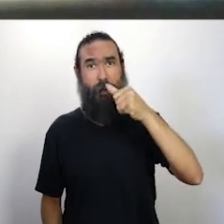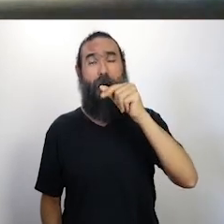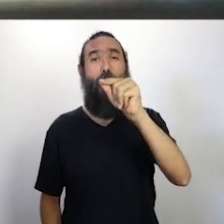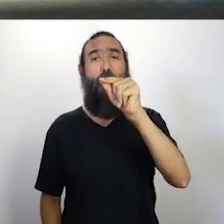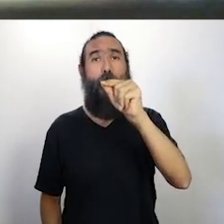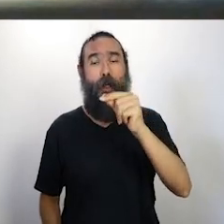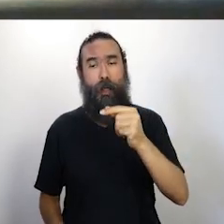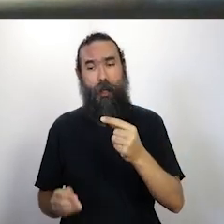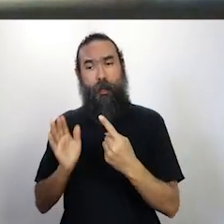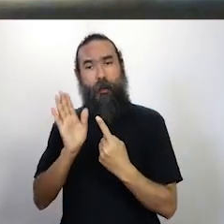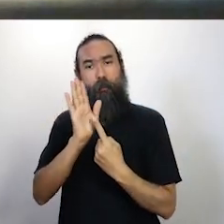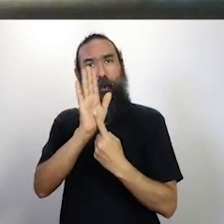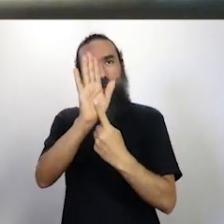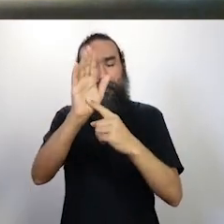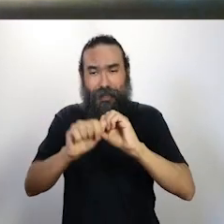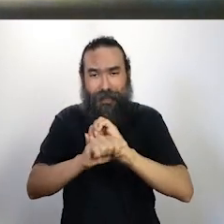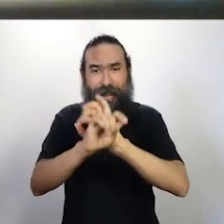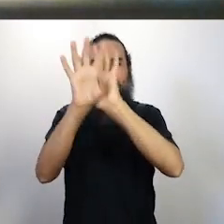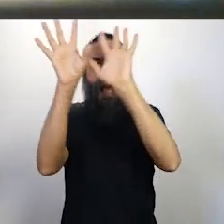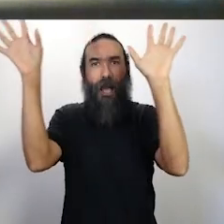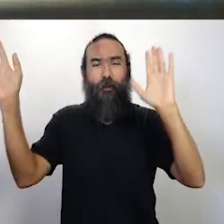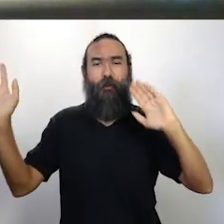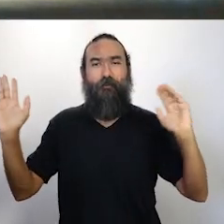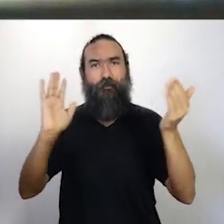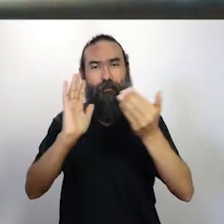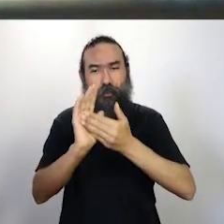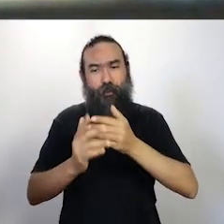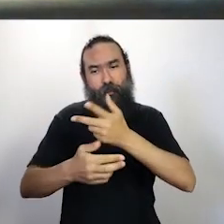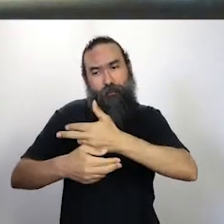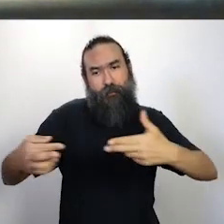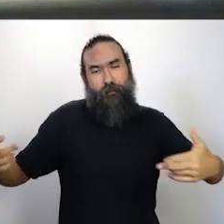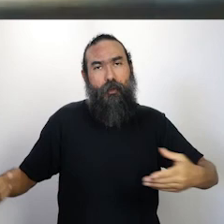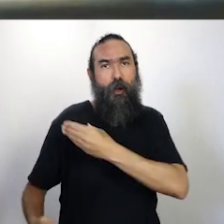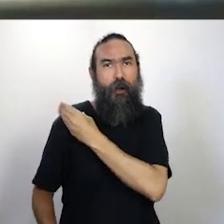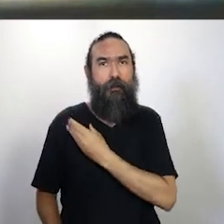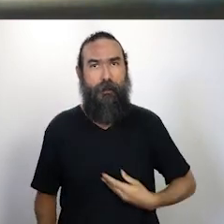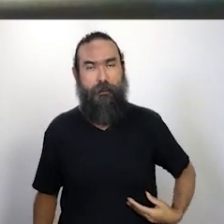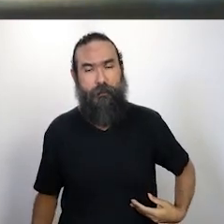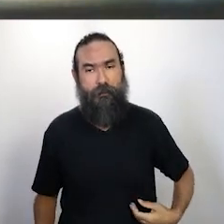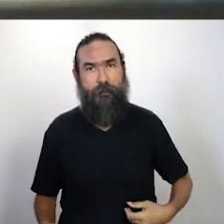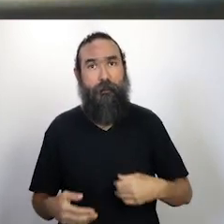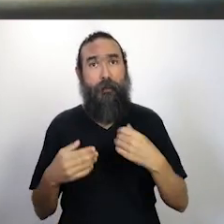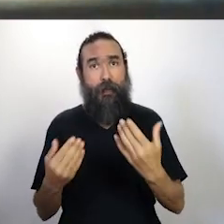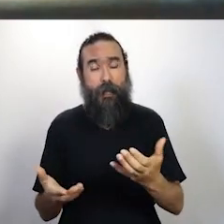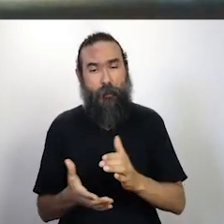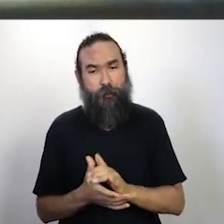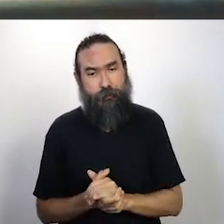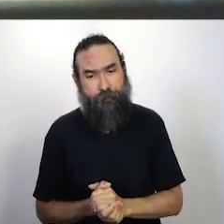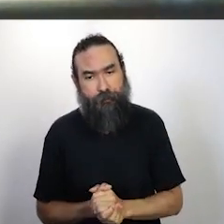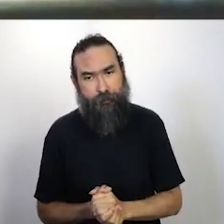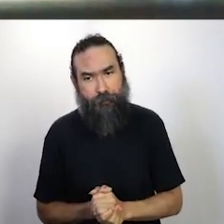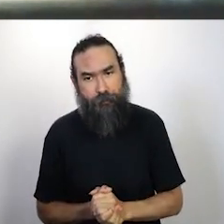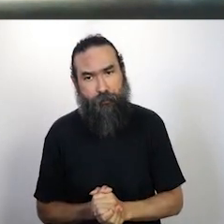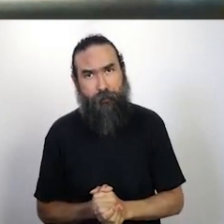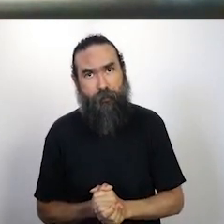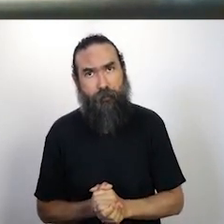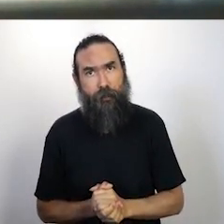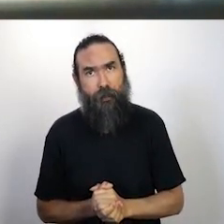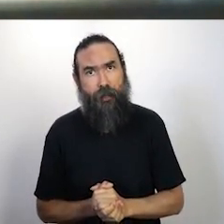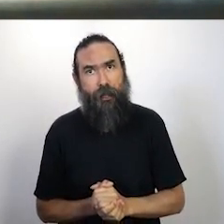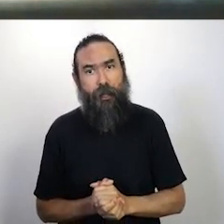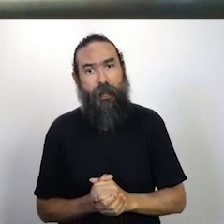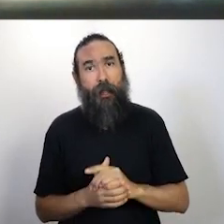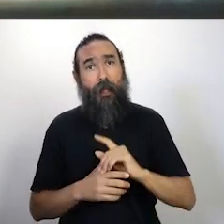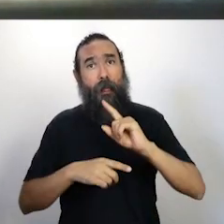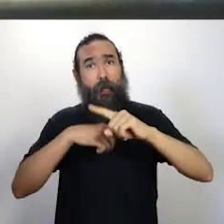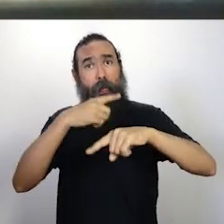e eu acompanhei inclusive a exoneração de toda a equipe do Cultura Digital que era quem cuidava do SNIC então a partir disso depois